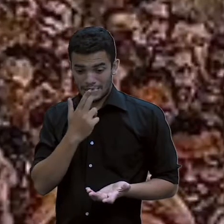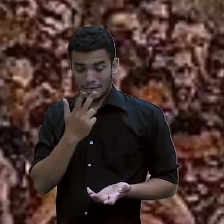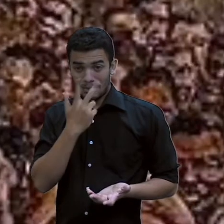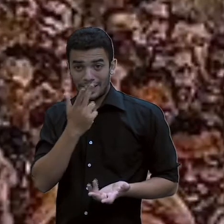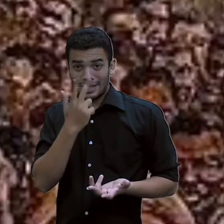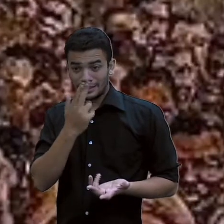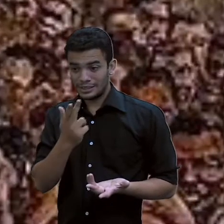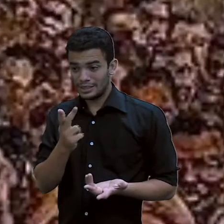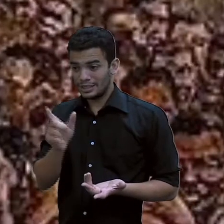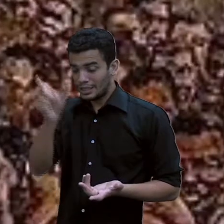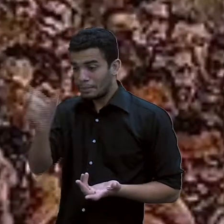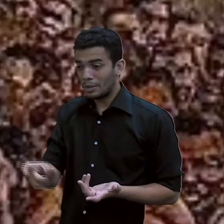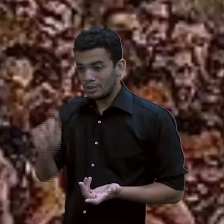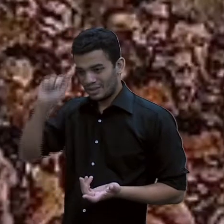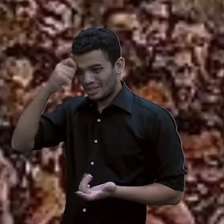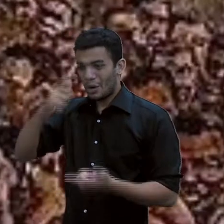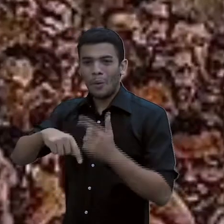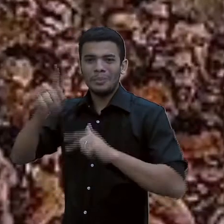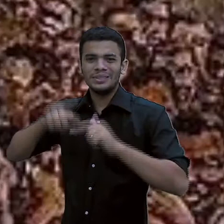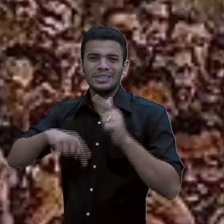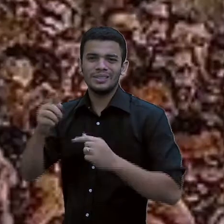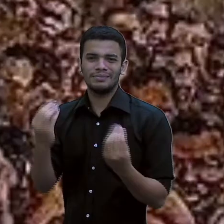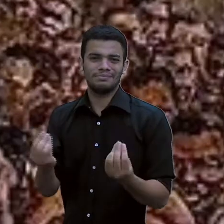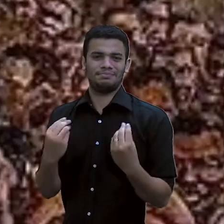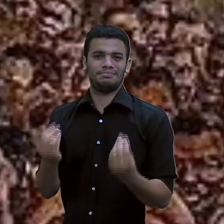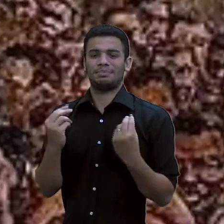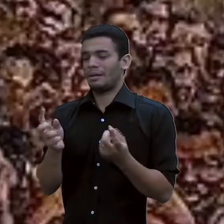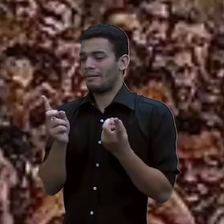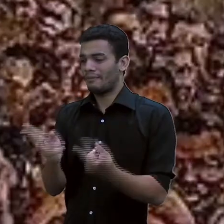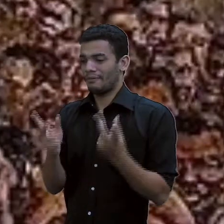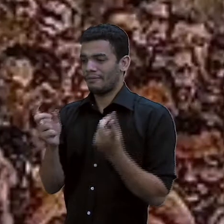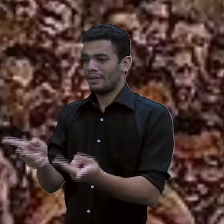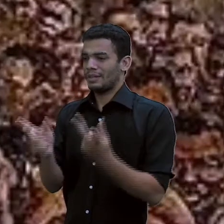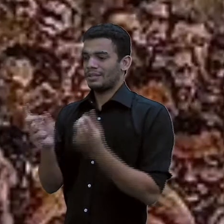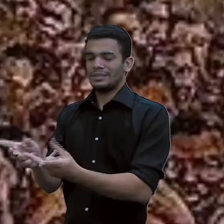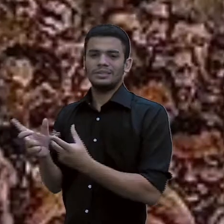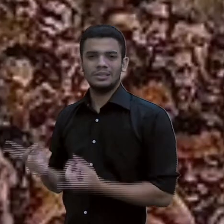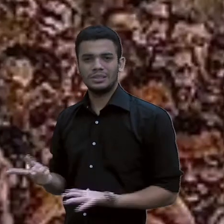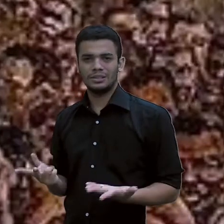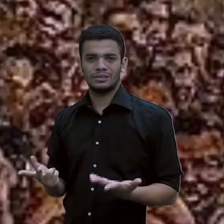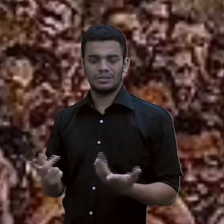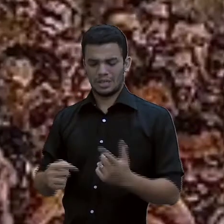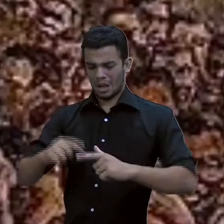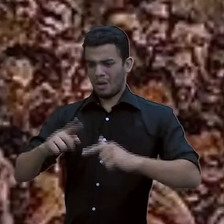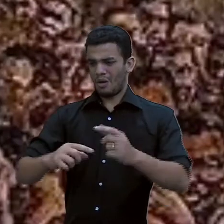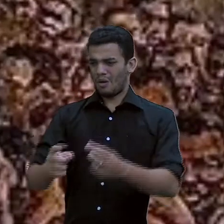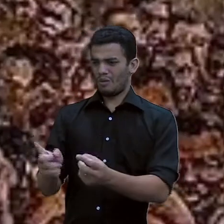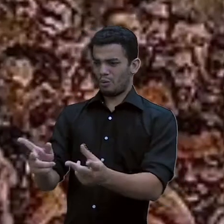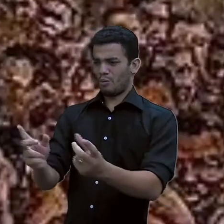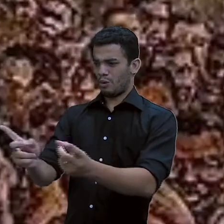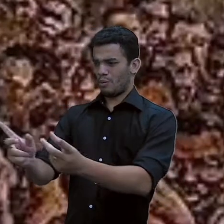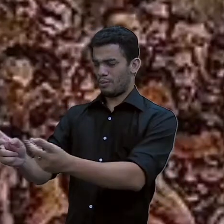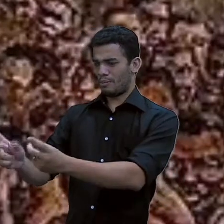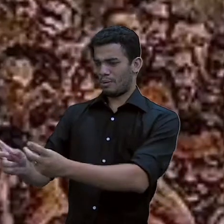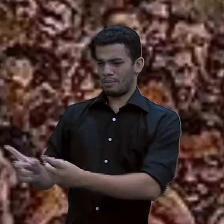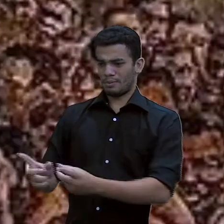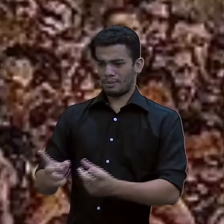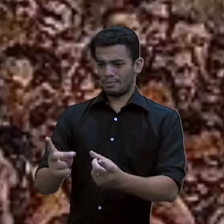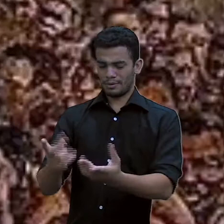a linguagem mais correta de falar. Forçou diversos africanos a saírem de seus locais de